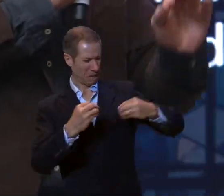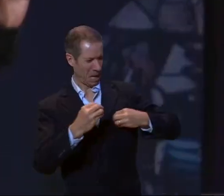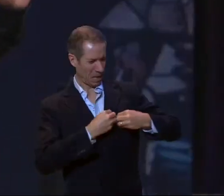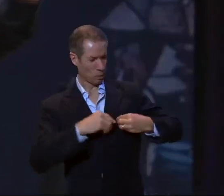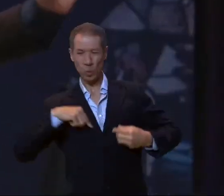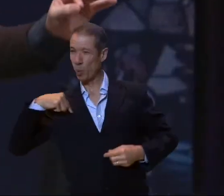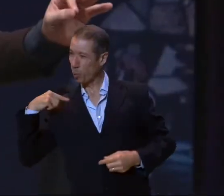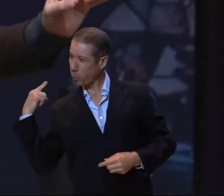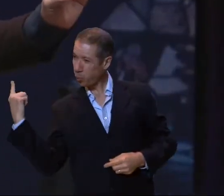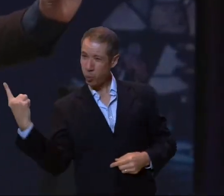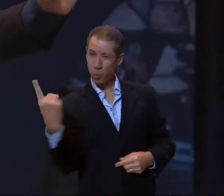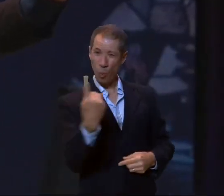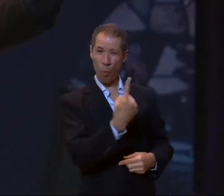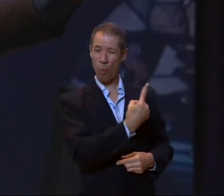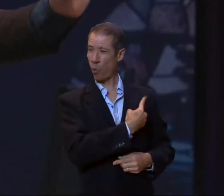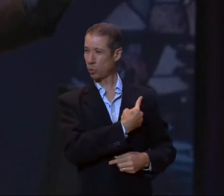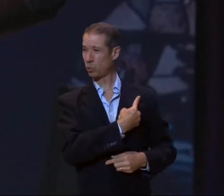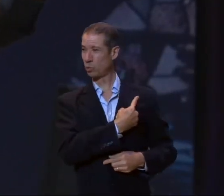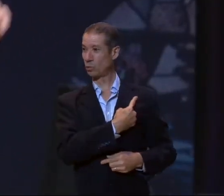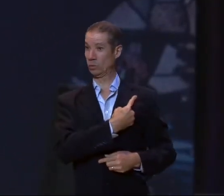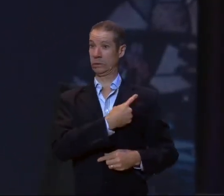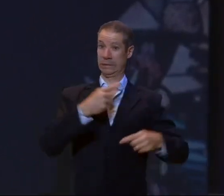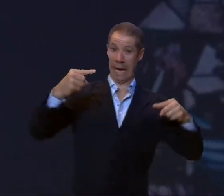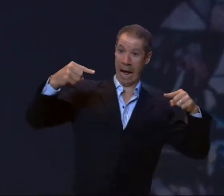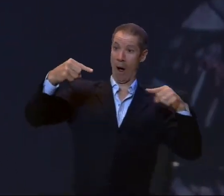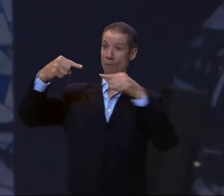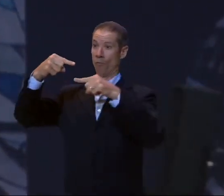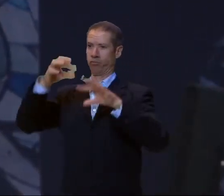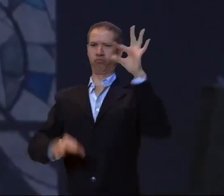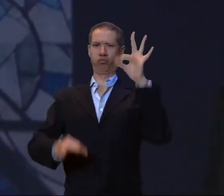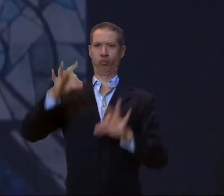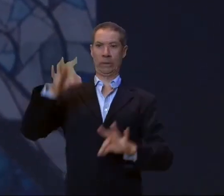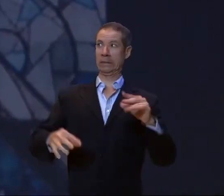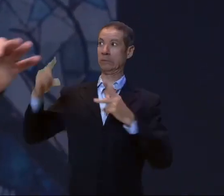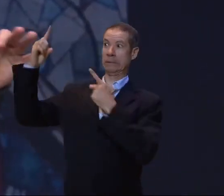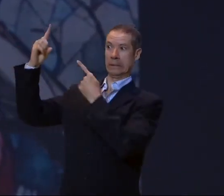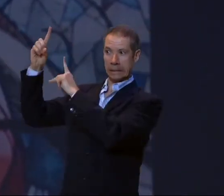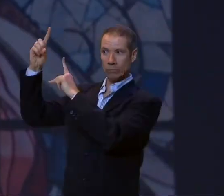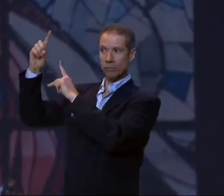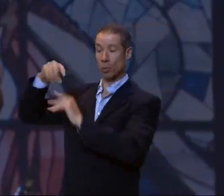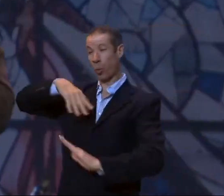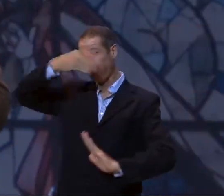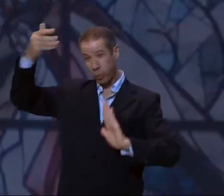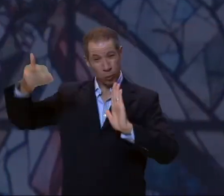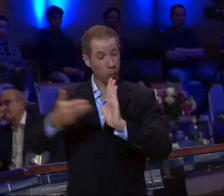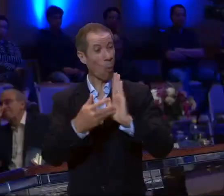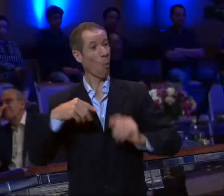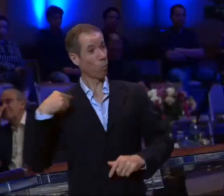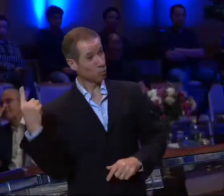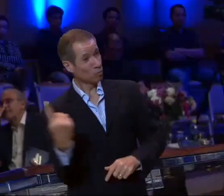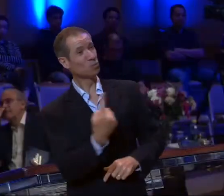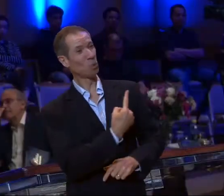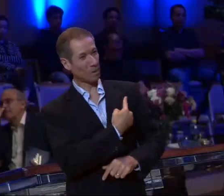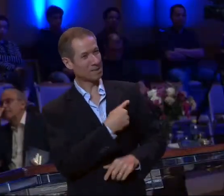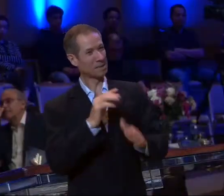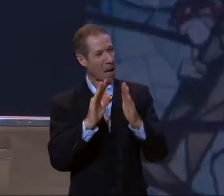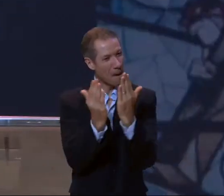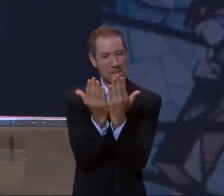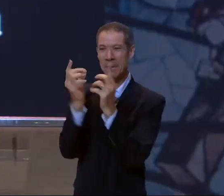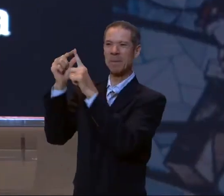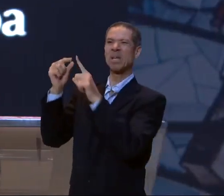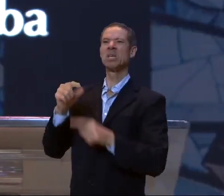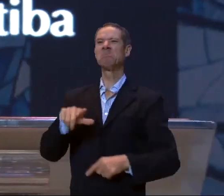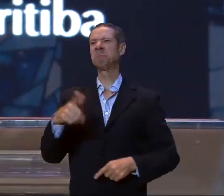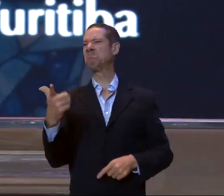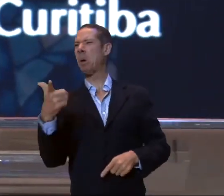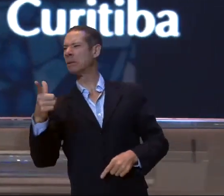nós somos alvo do juízo de Deus. Todos nós. A Bíblia diz que não há um